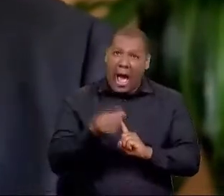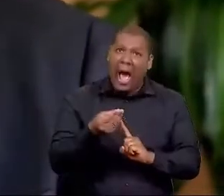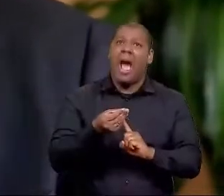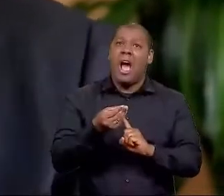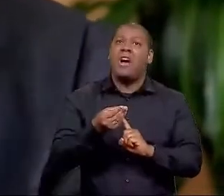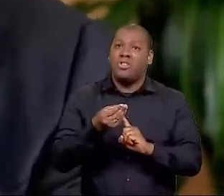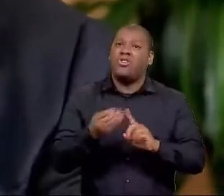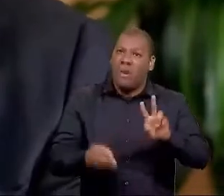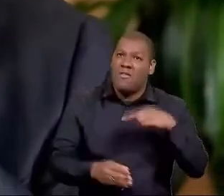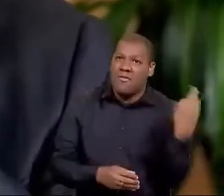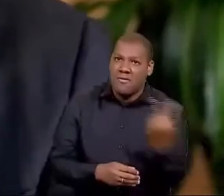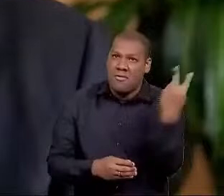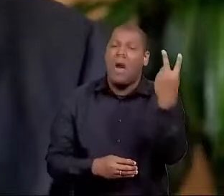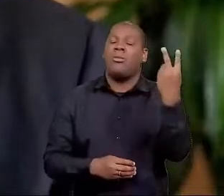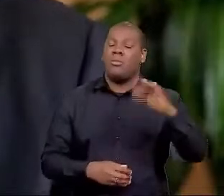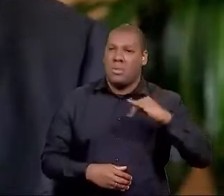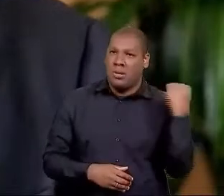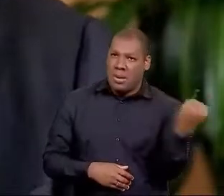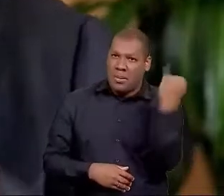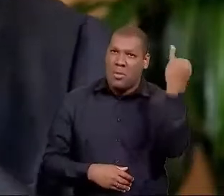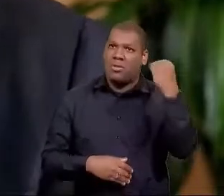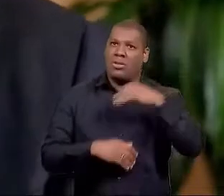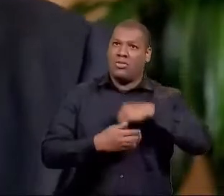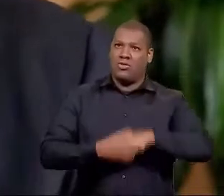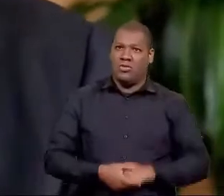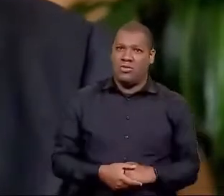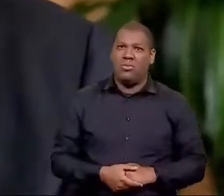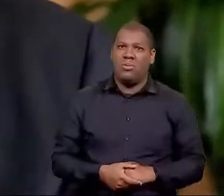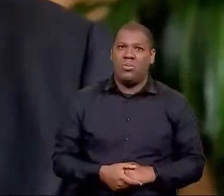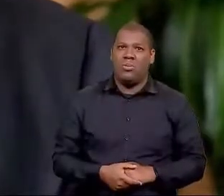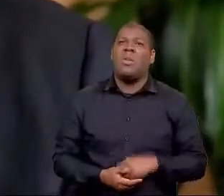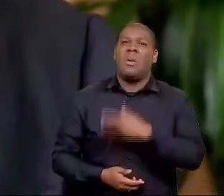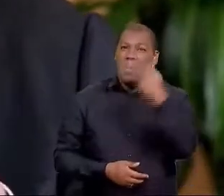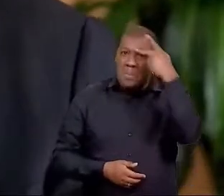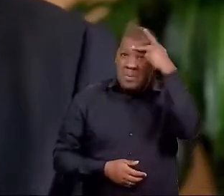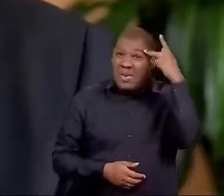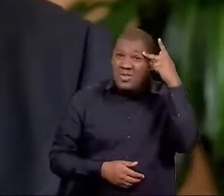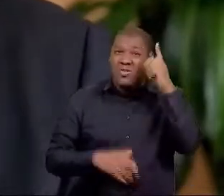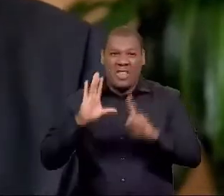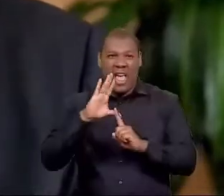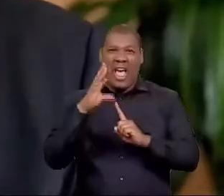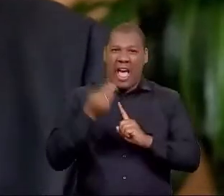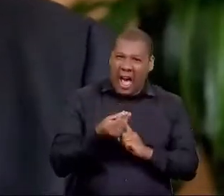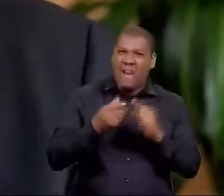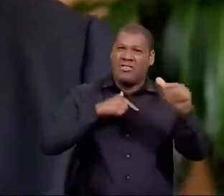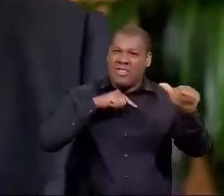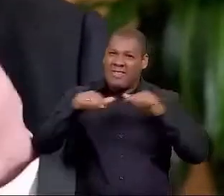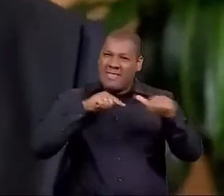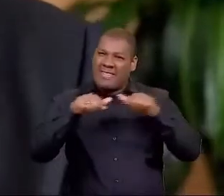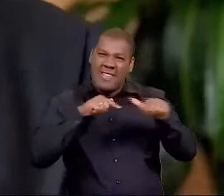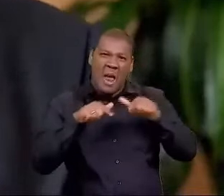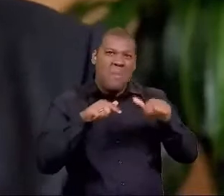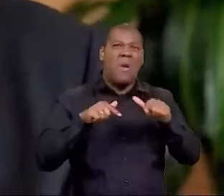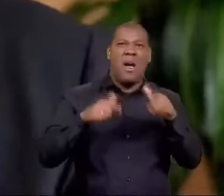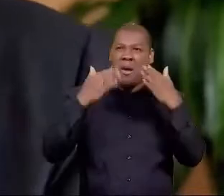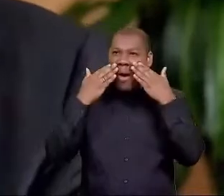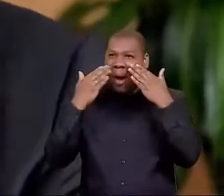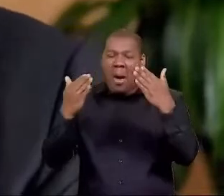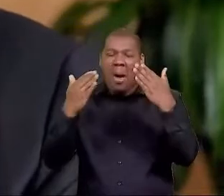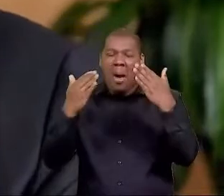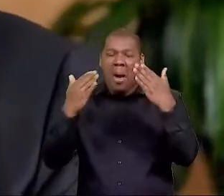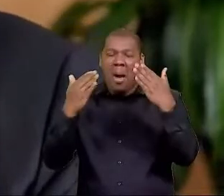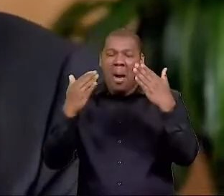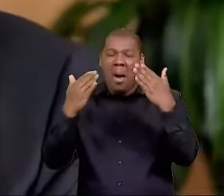gente que é dona. Aquilo que os artistas fazem, aquilo que eles conseguem produzir, o trabalho que eles fazem, às vezes o sacrifício que eles